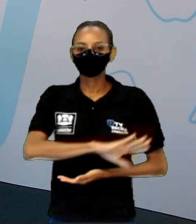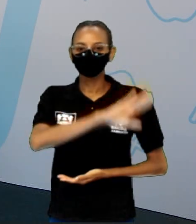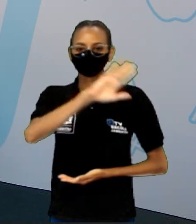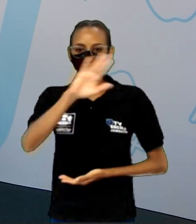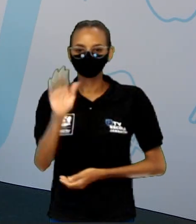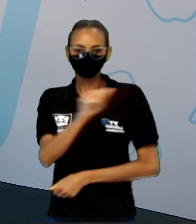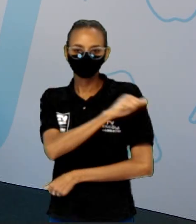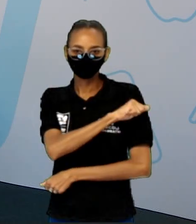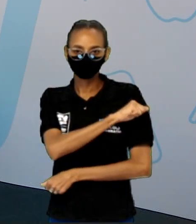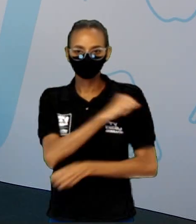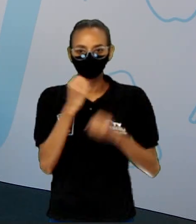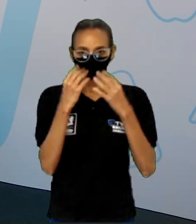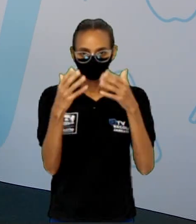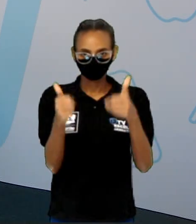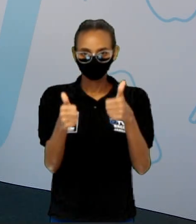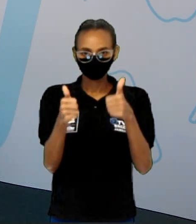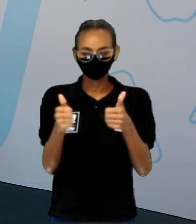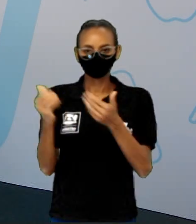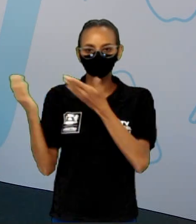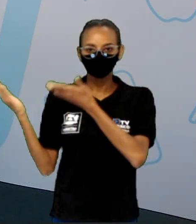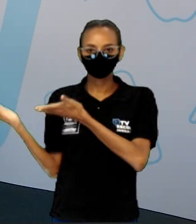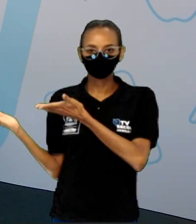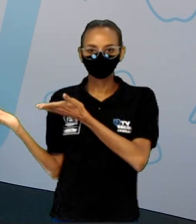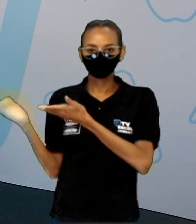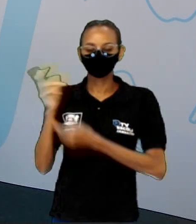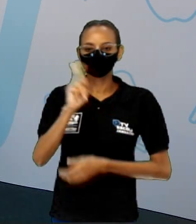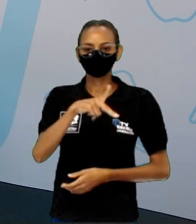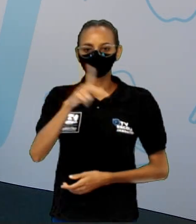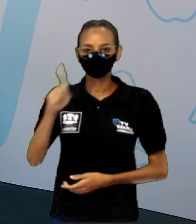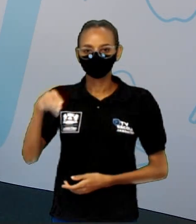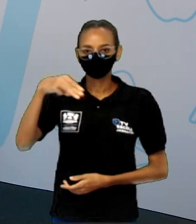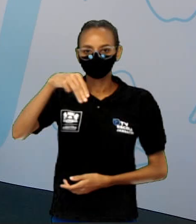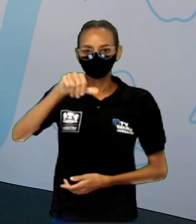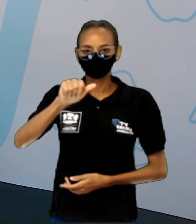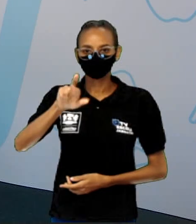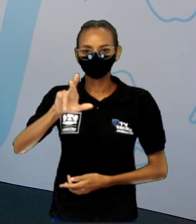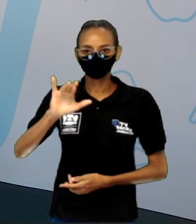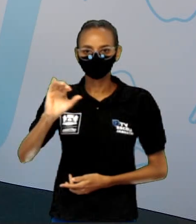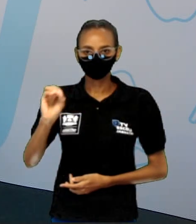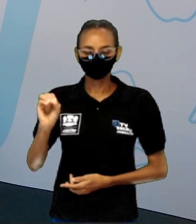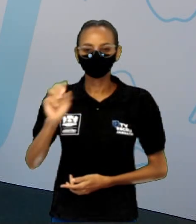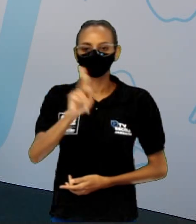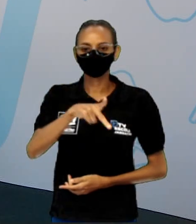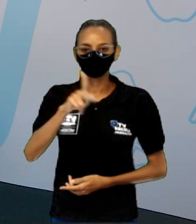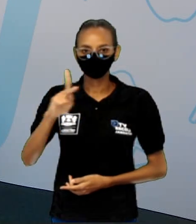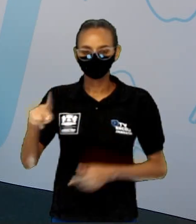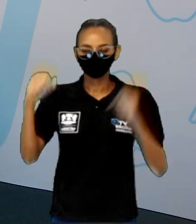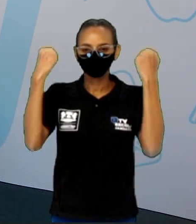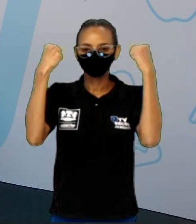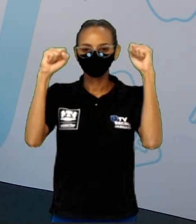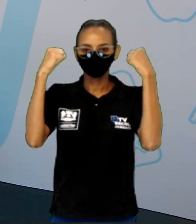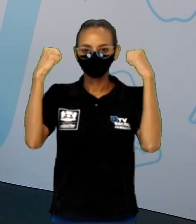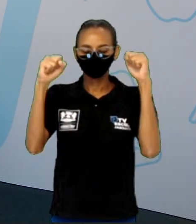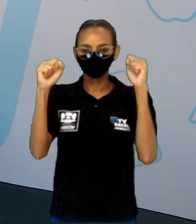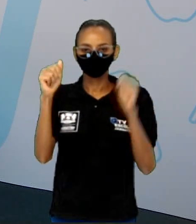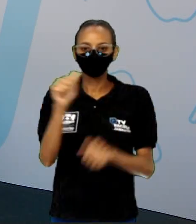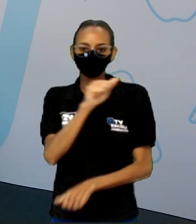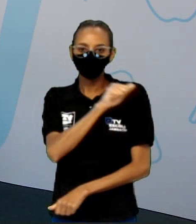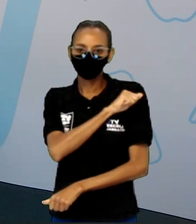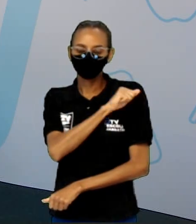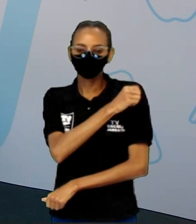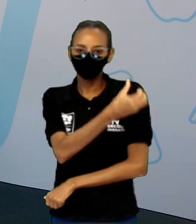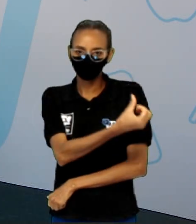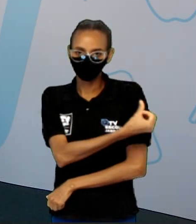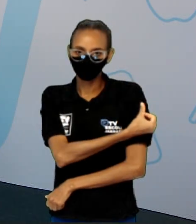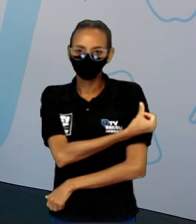Olá, aluno, tudo bem? Eu sou Mário Duarte, professor de Educação Física. Estou com vocês do 6º ano e hoje vamos entrar em